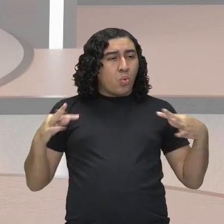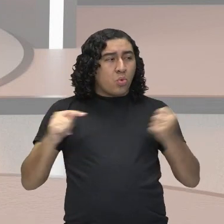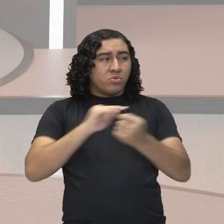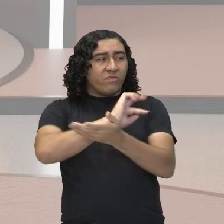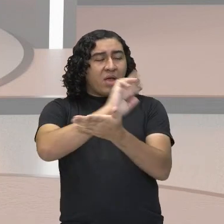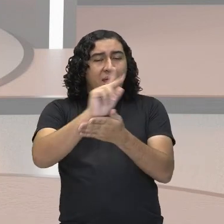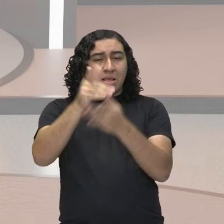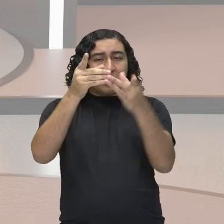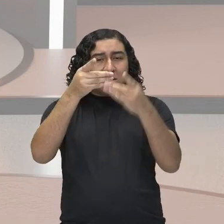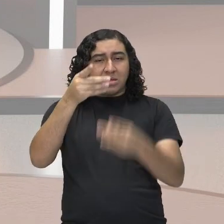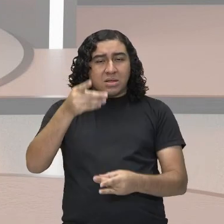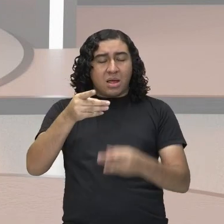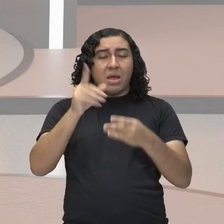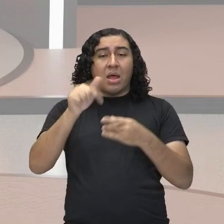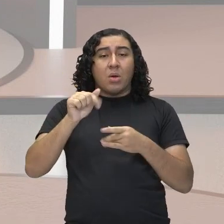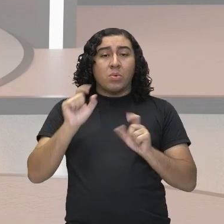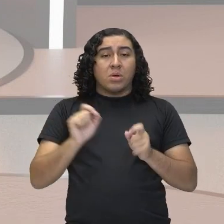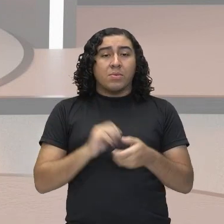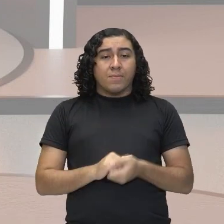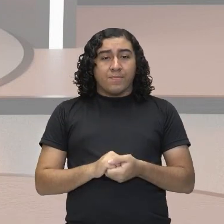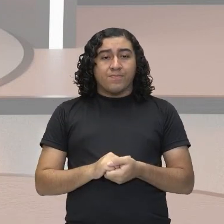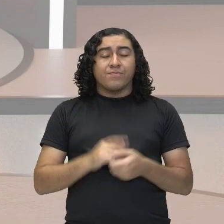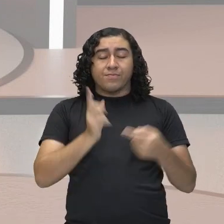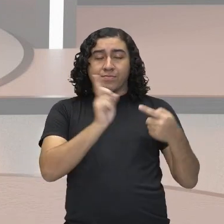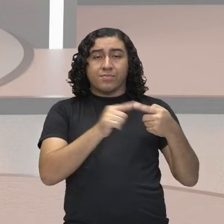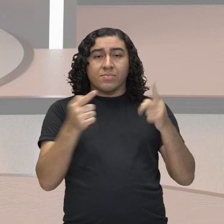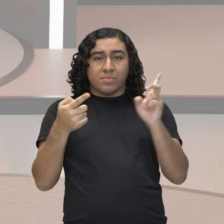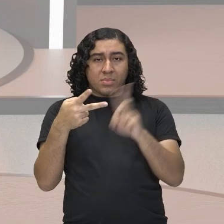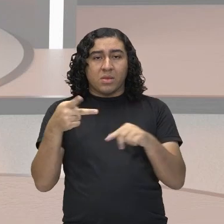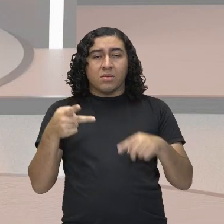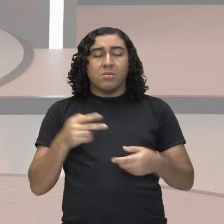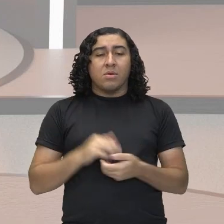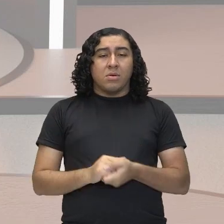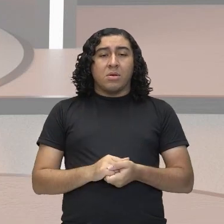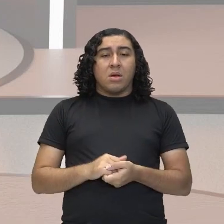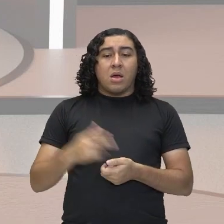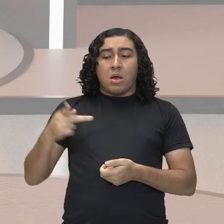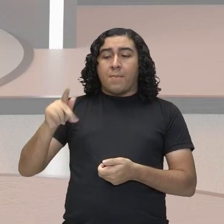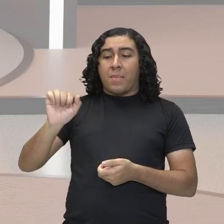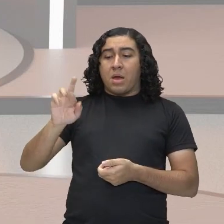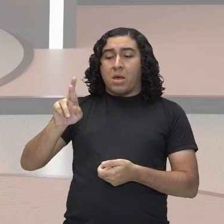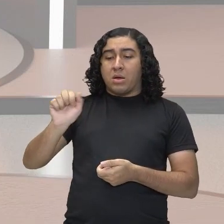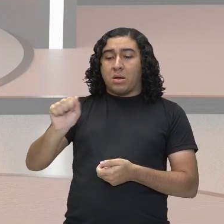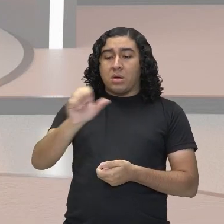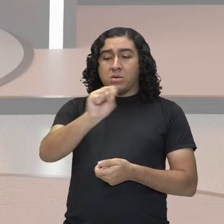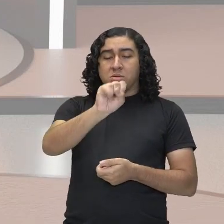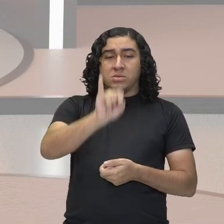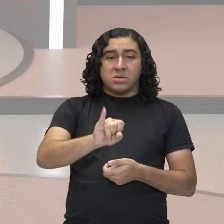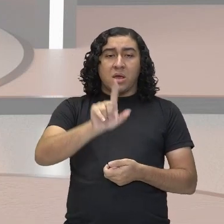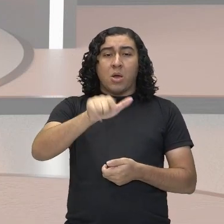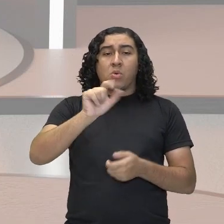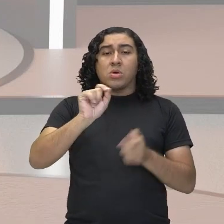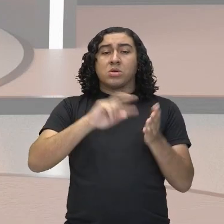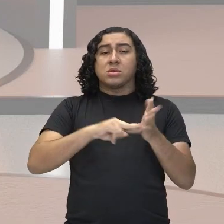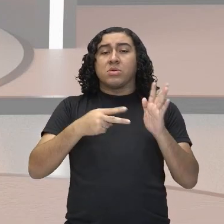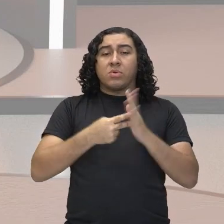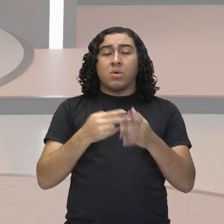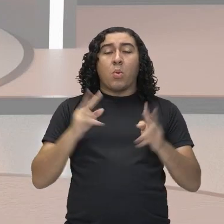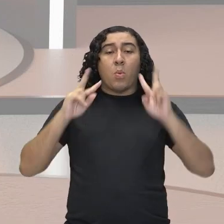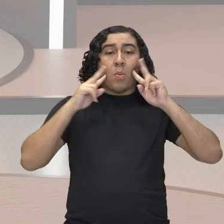tá? Dessa aí, ser em si e o ser para si. Qual é a ideia do ser para si, então? O homem, ele é o